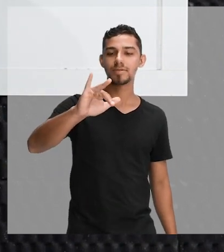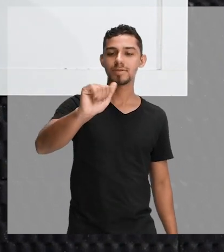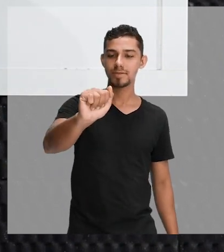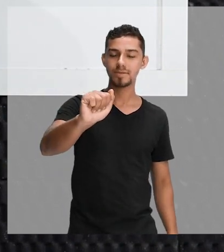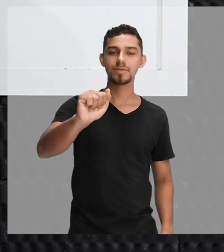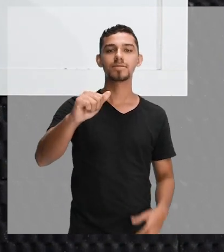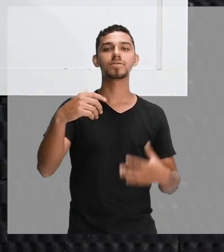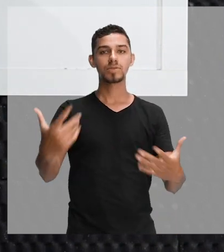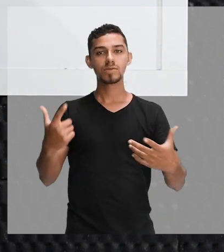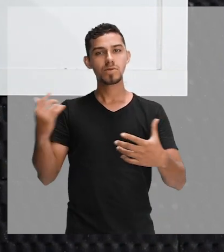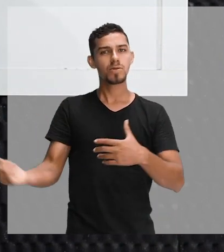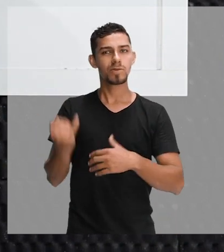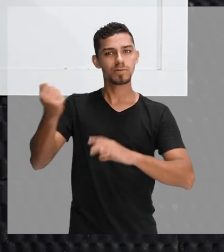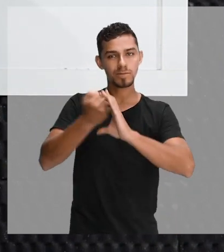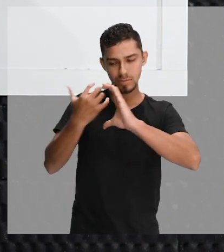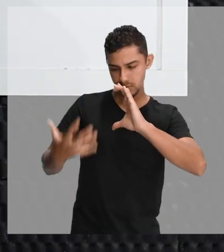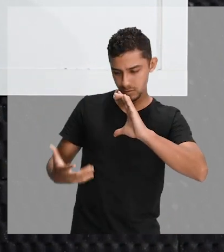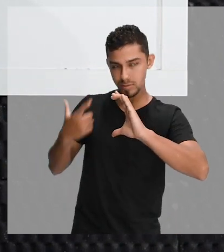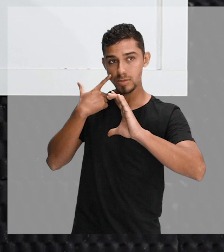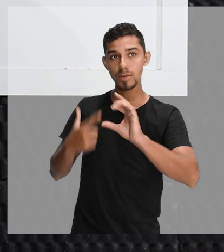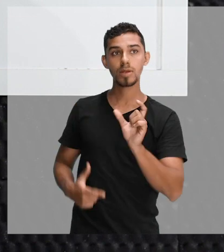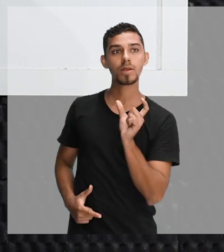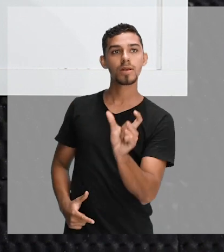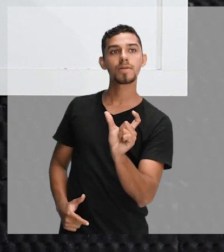desse renascimento,